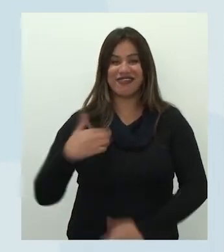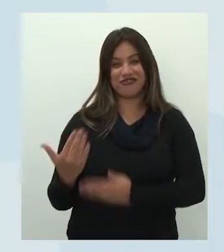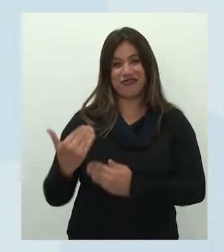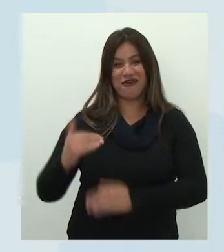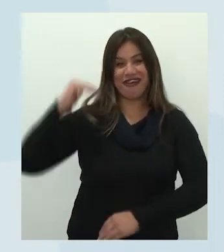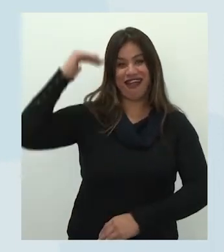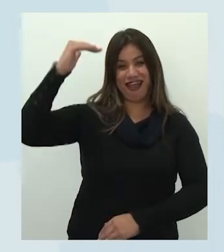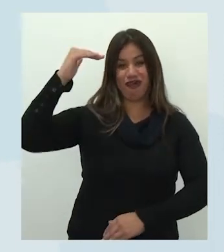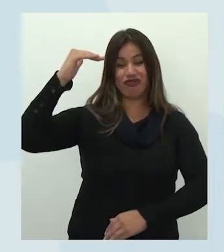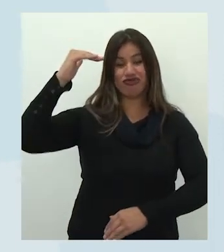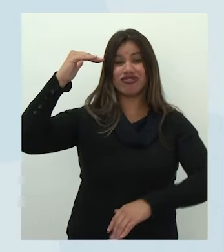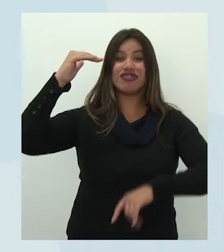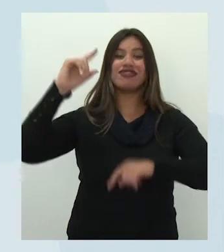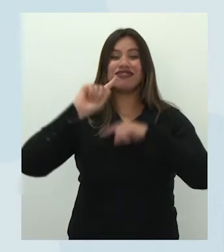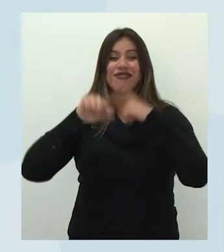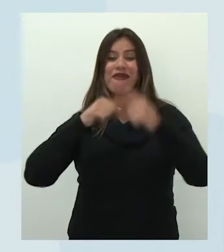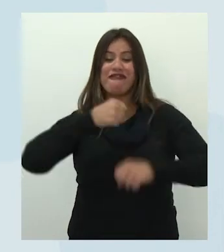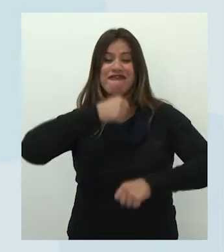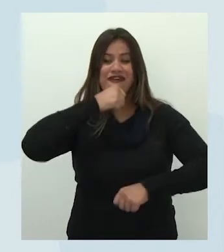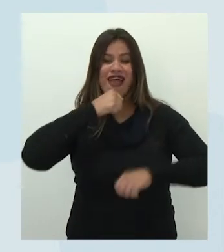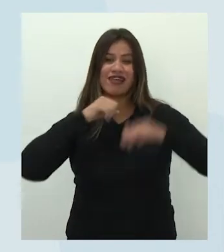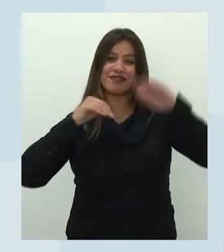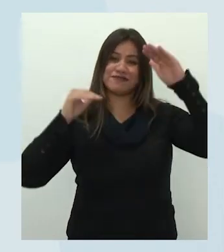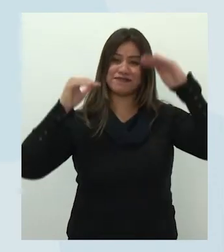E aí?